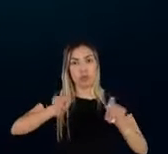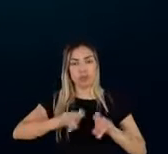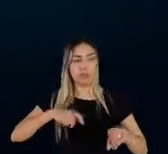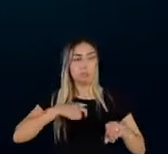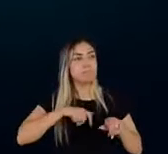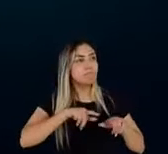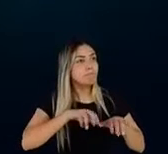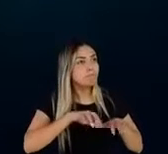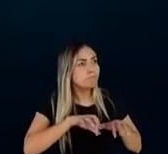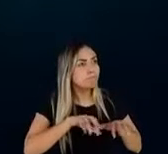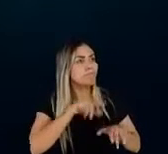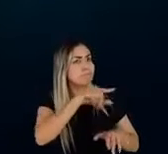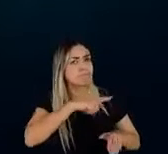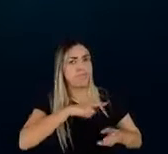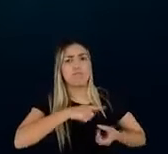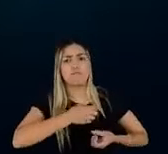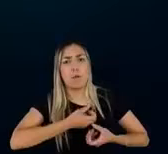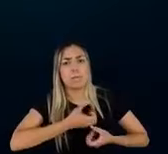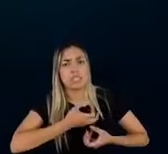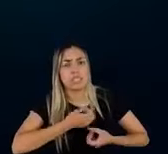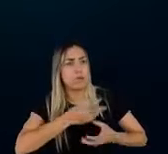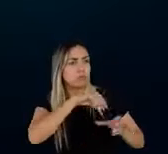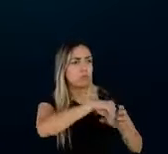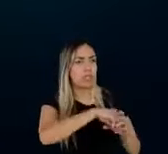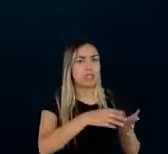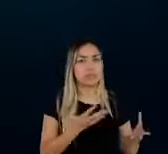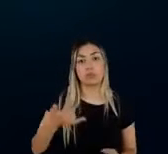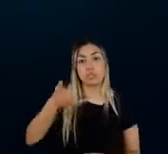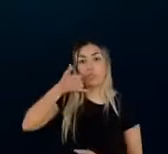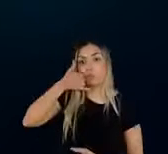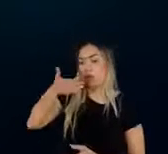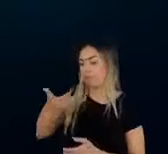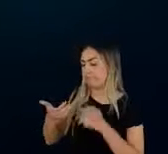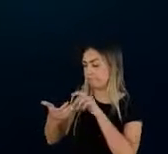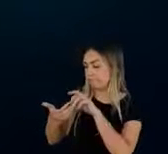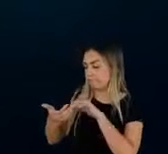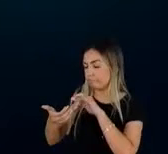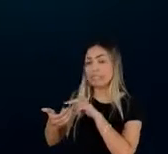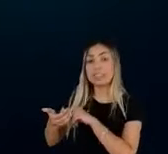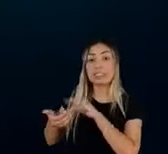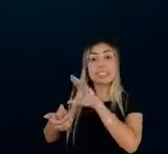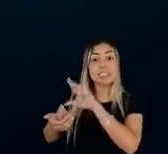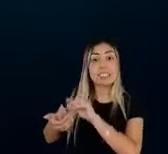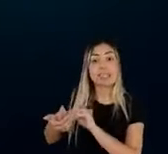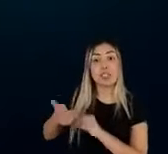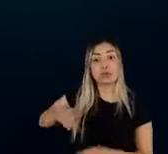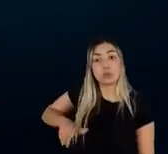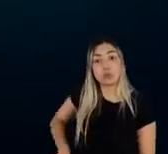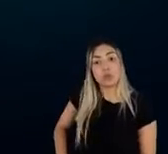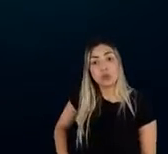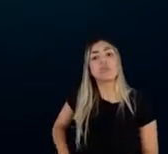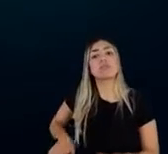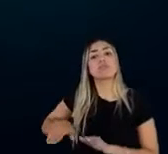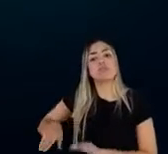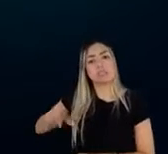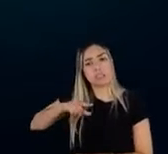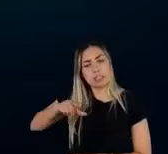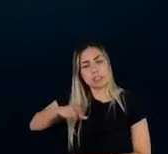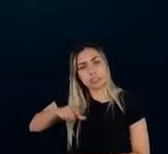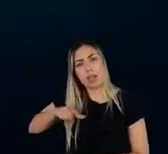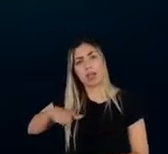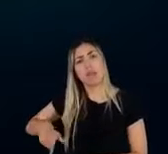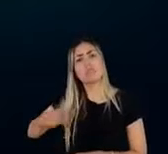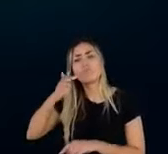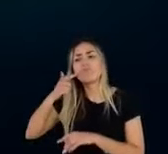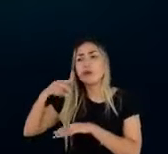está gerando dado o tempo inteiro quando a gente usa o celular inclusive com ele desligado no bolso tá sendo ali monitorado onde você